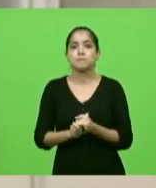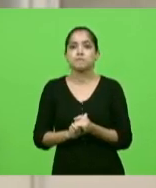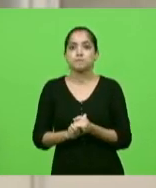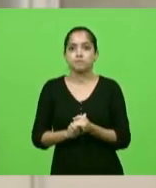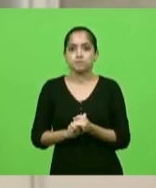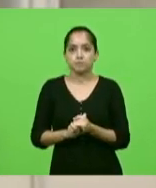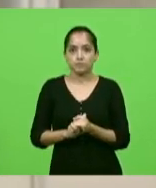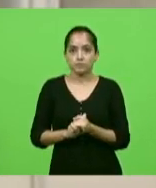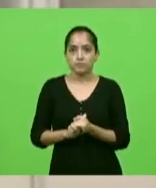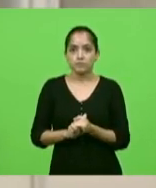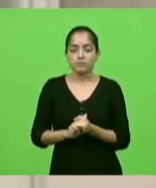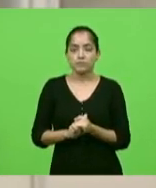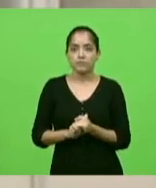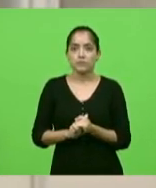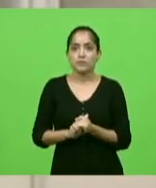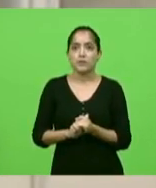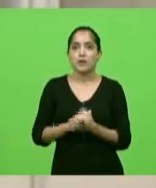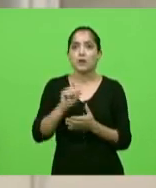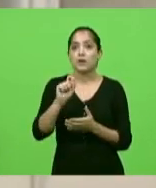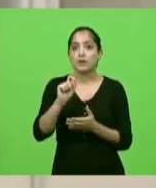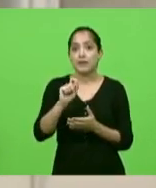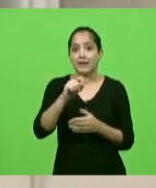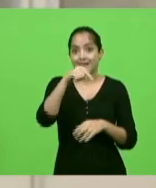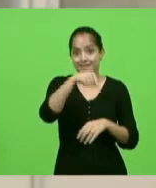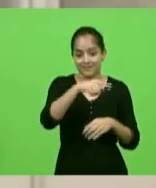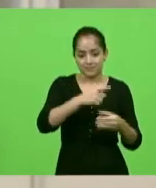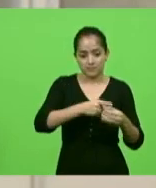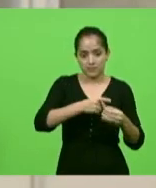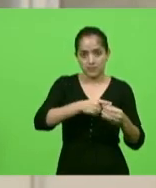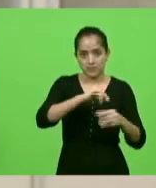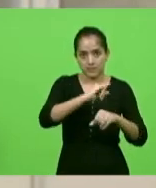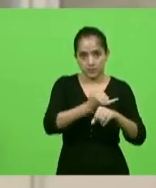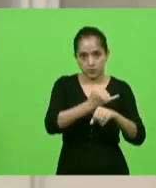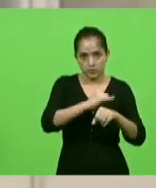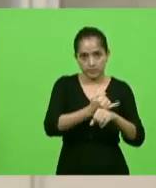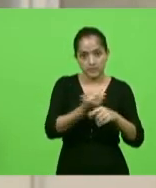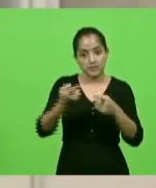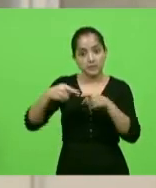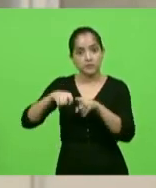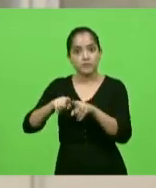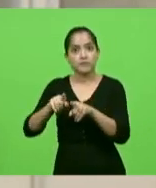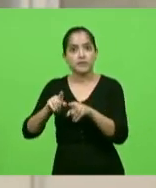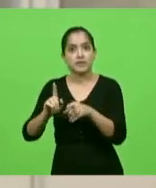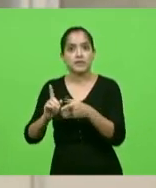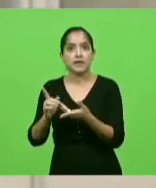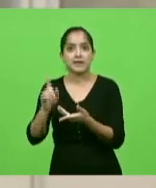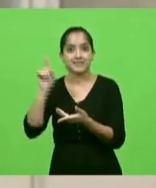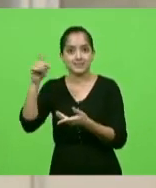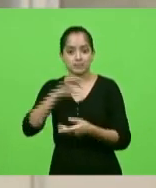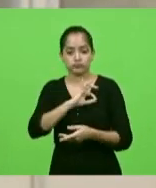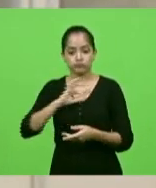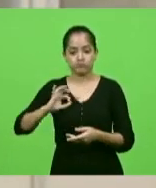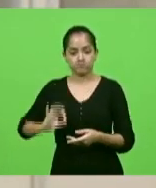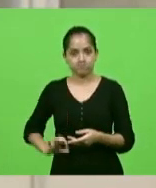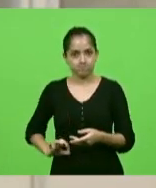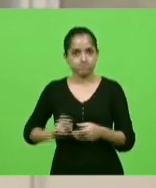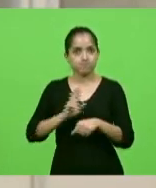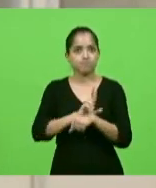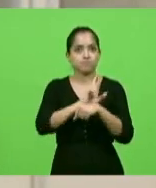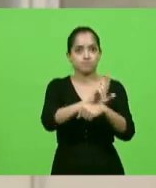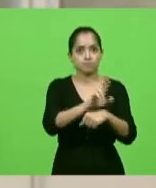International Dias Eireli conseguem Joinville e filiais na China